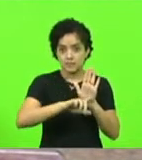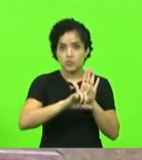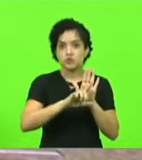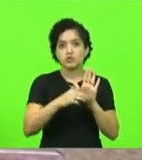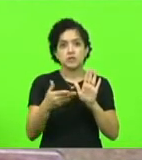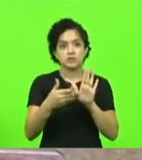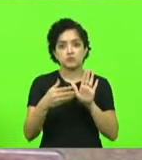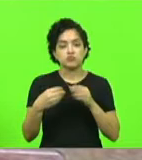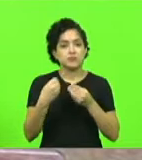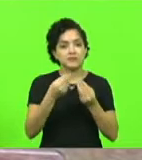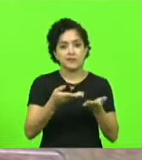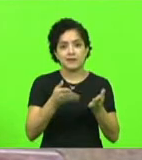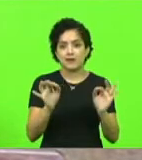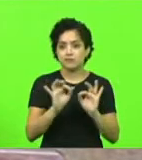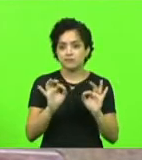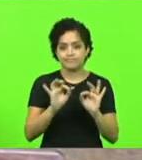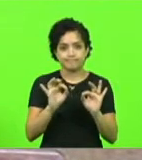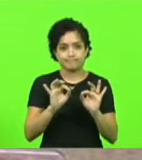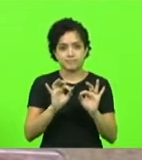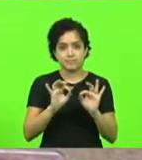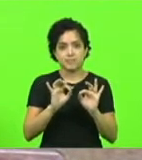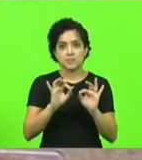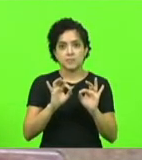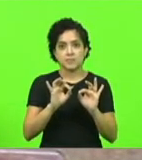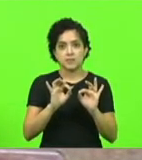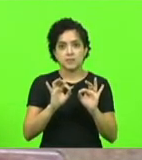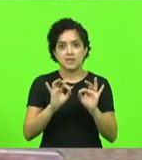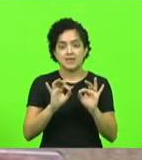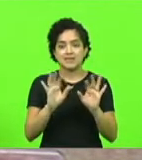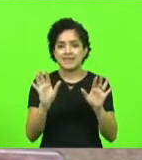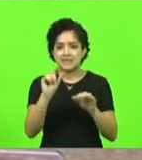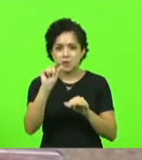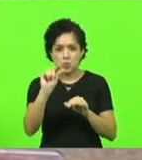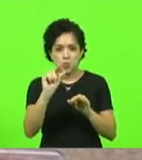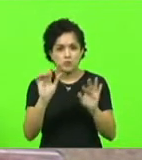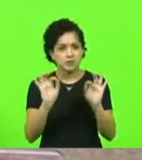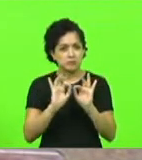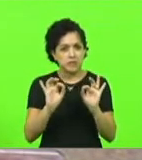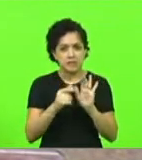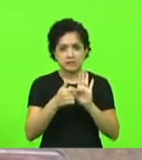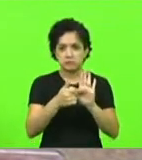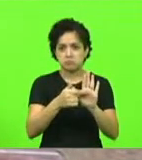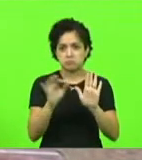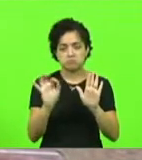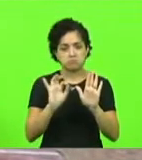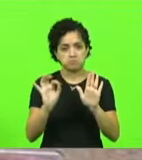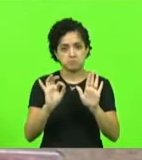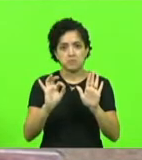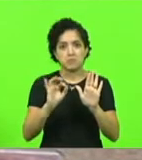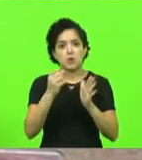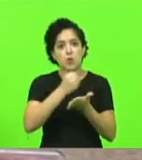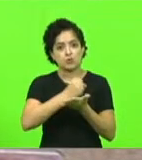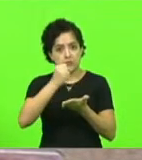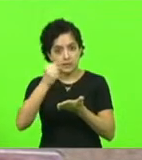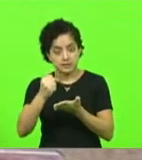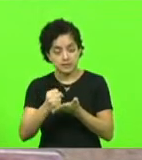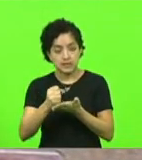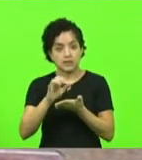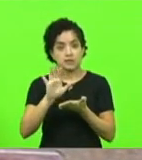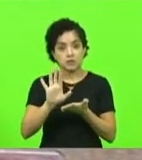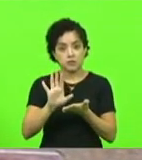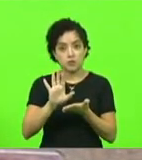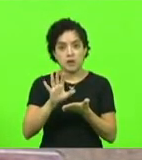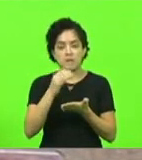agora. Eu falo de centímetro, está nas empresas que foram contratadas para fazer, mas em razão de